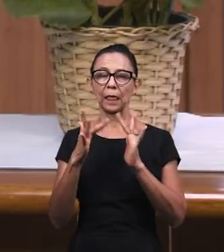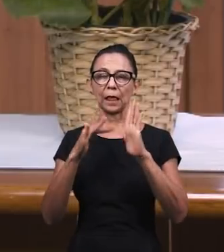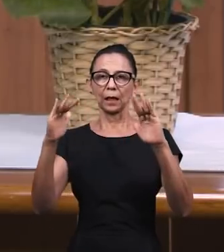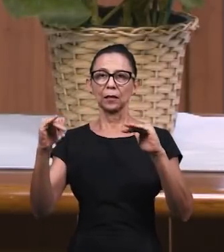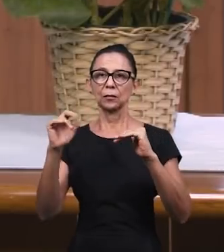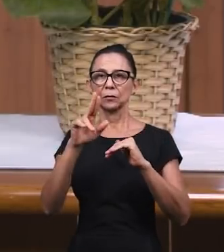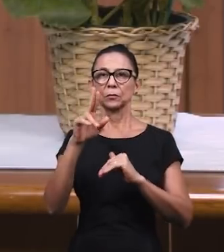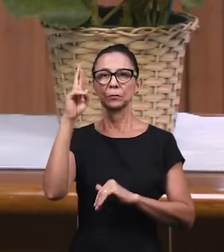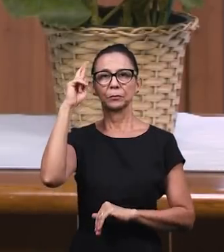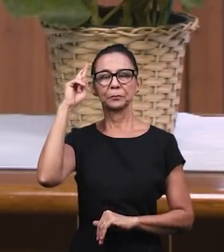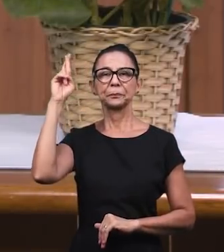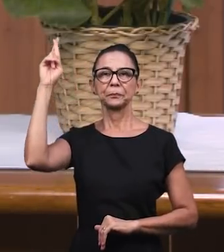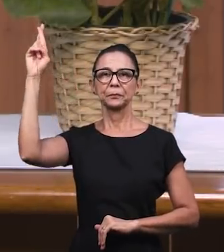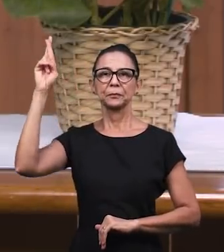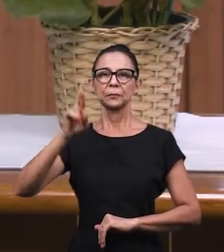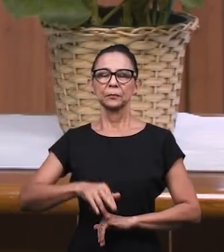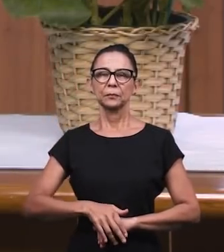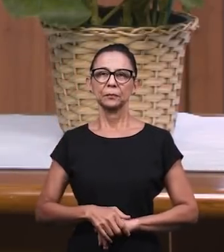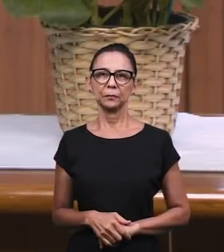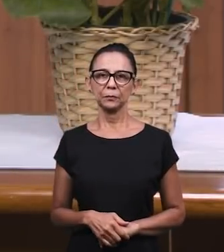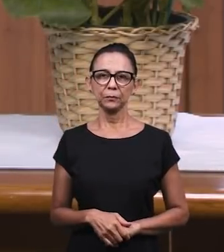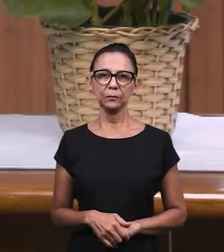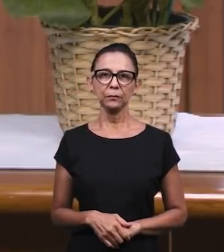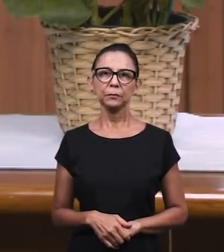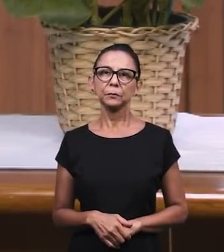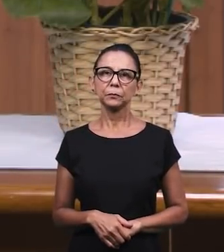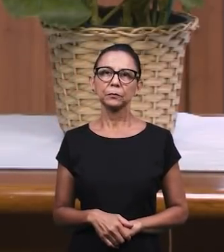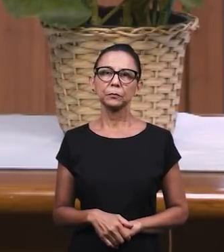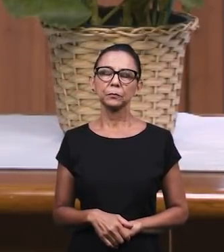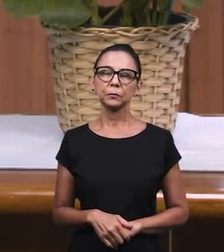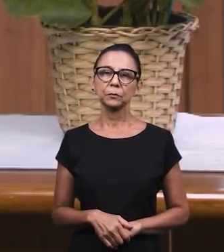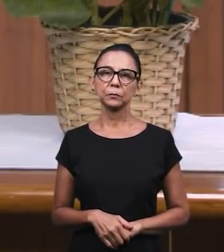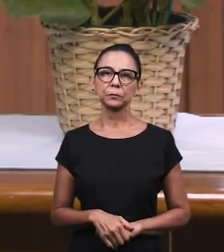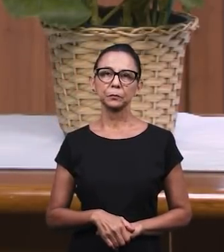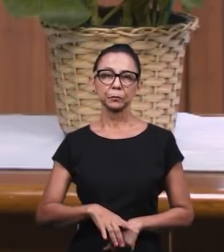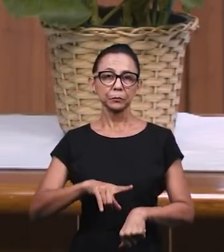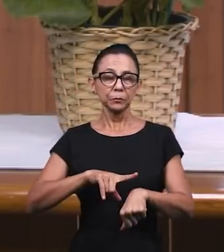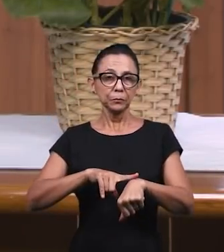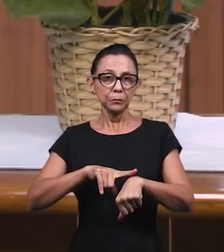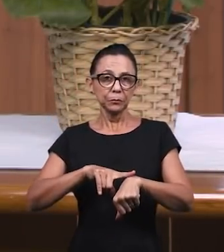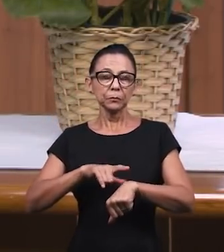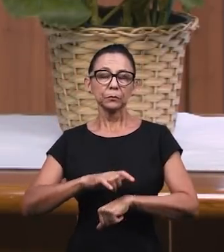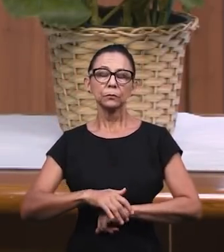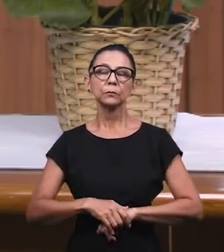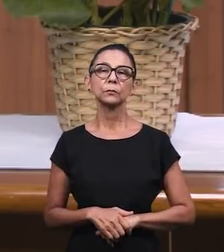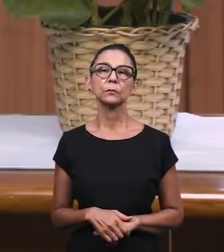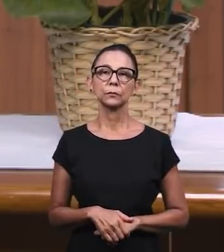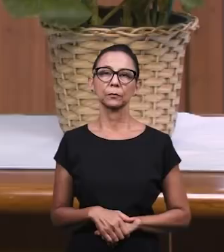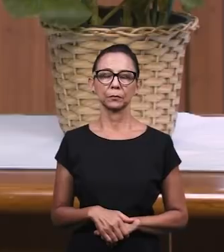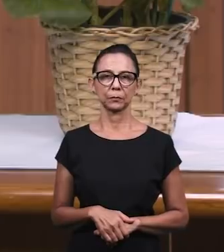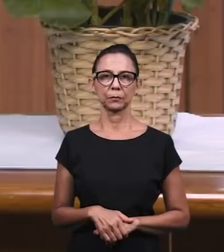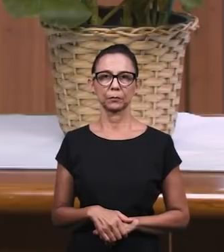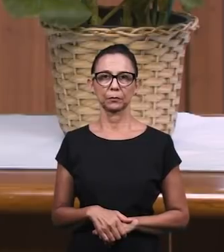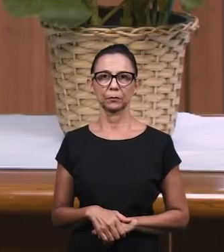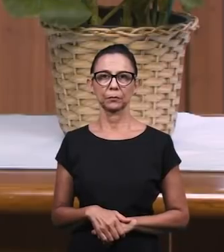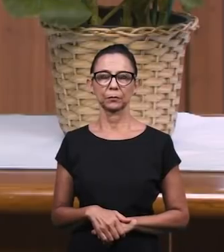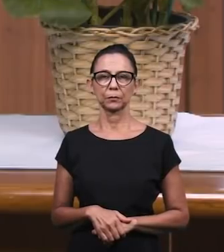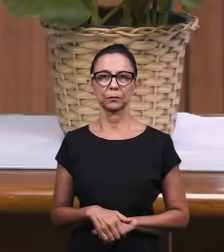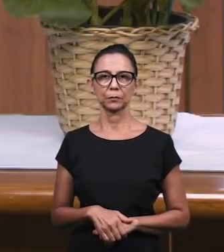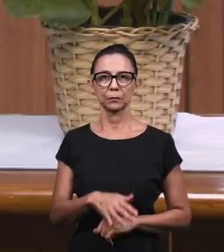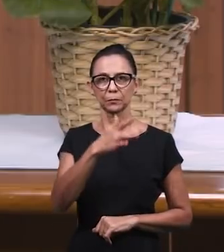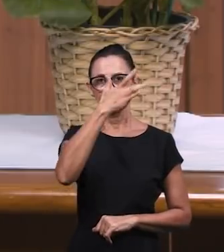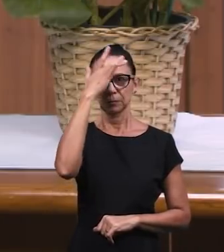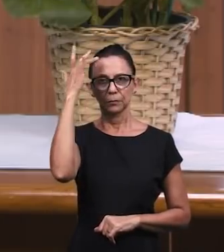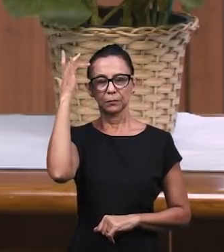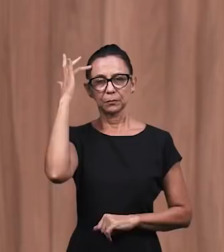Glória a Jesus, louvado seja ao nome do Senhor. Nesse instante, um dos nossos companheiros vai erguer sua voz, vai fazer uma glorificação